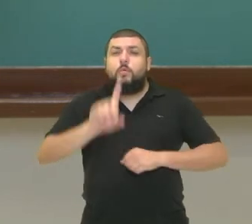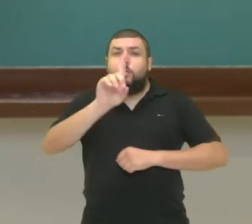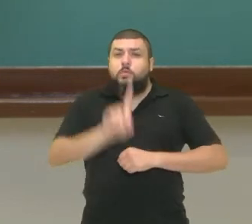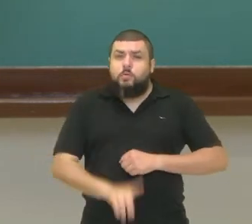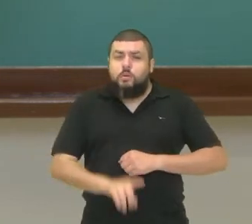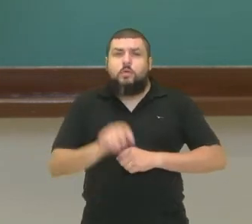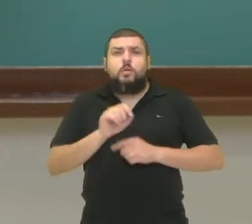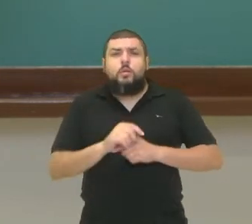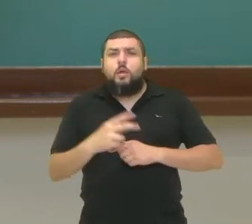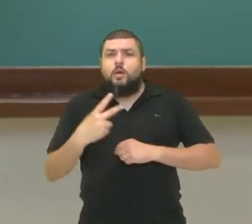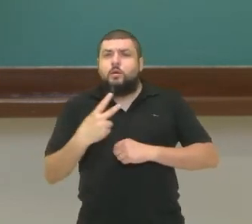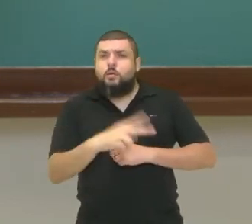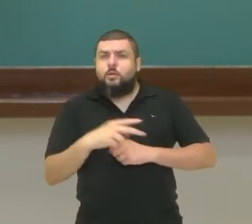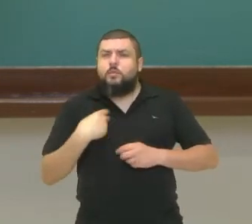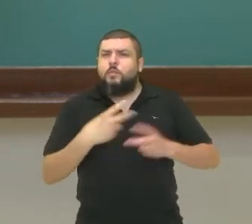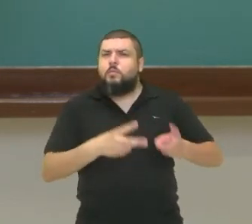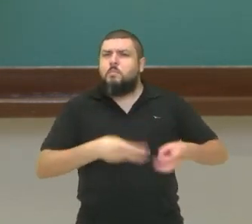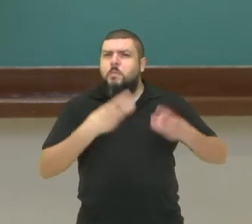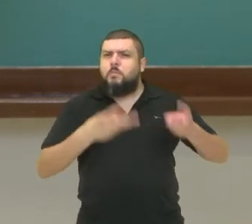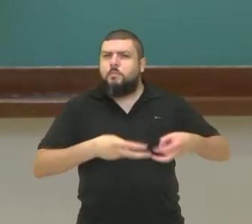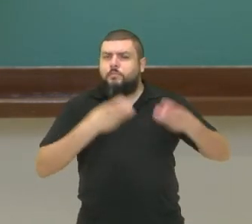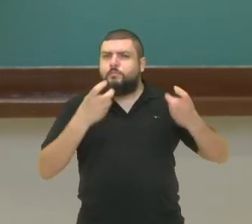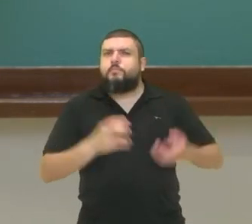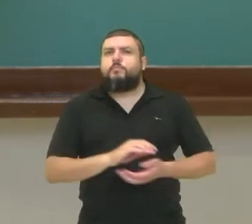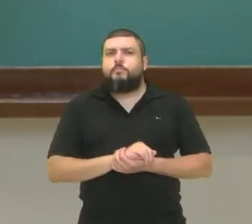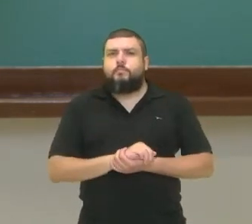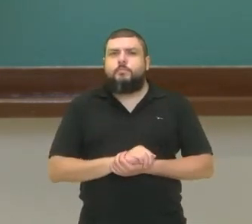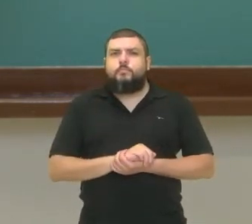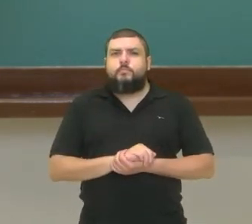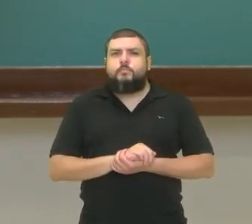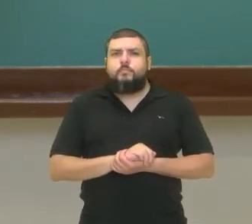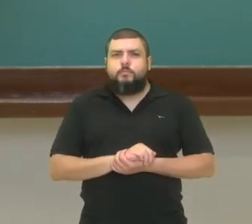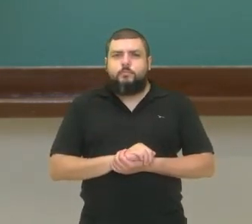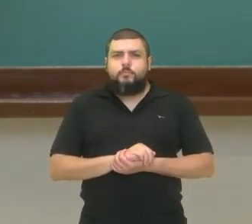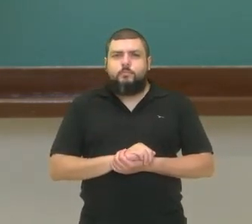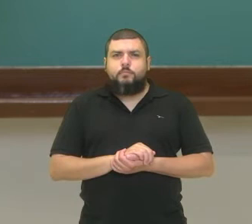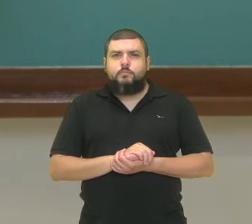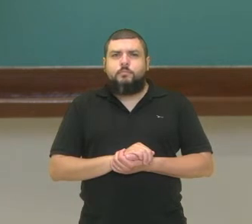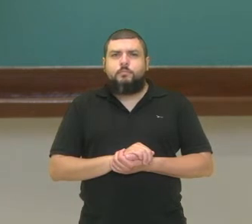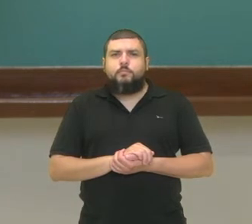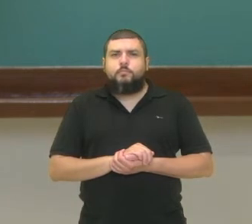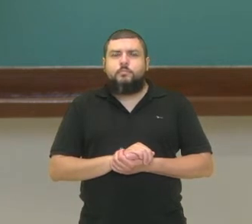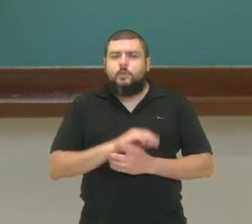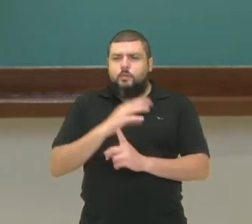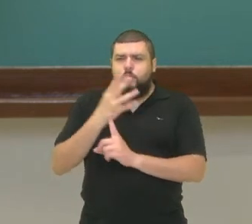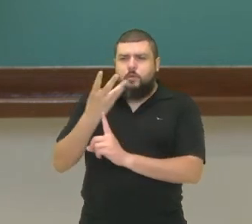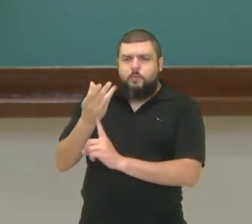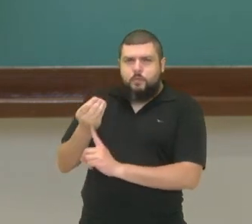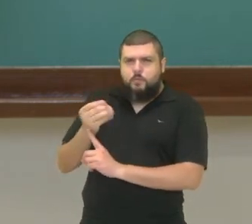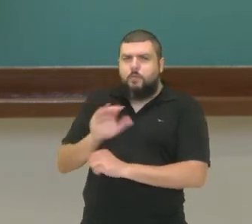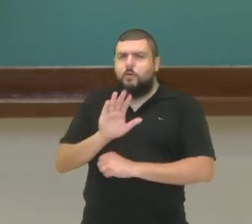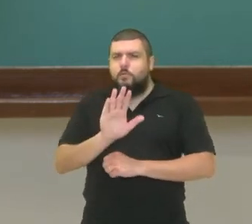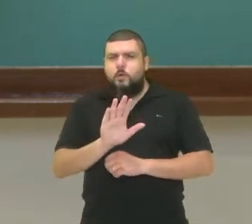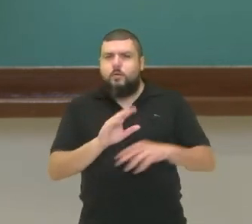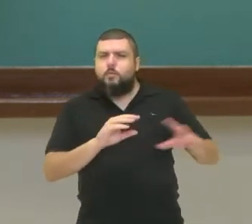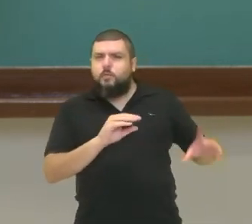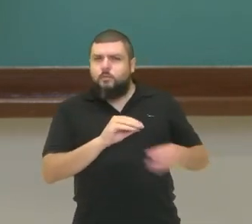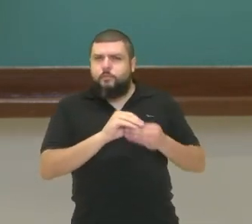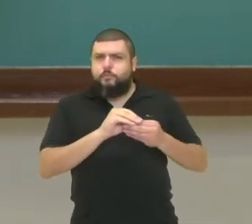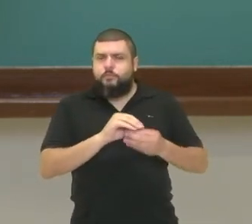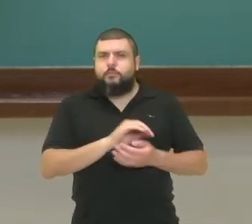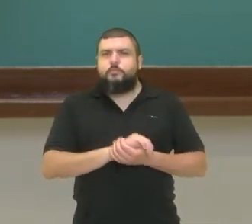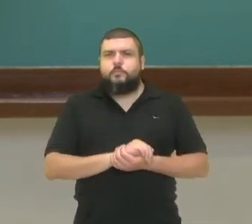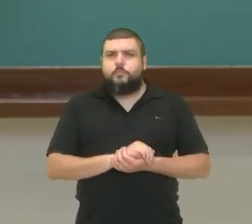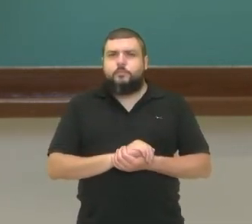muito explorados, tá? Então, antes da gente seguir para a arte, faltou eu colocar um adendo, tá? Por